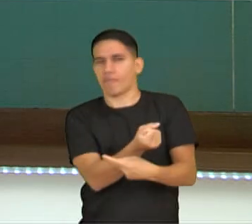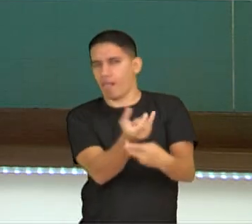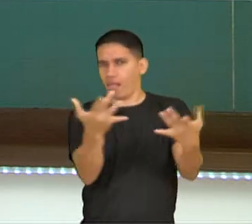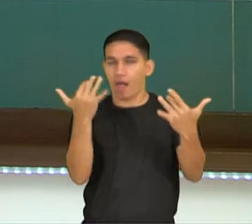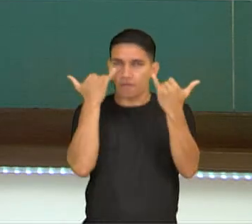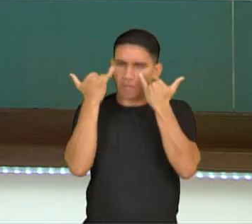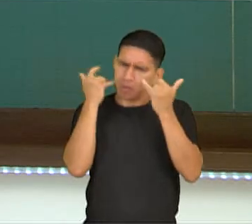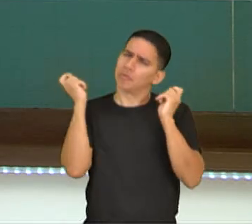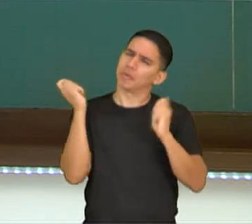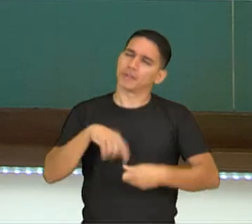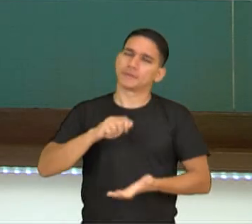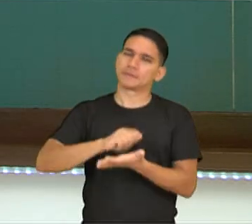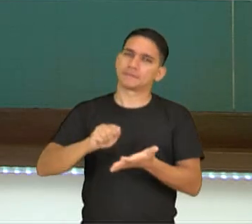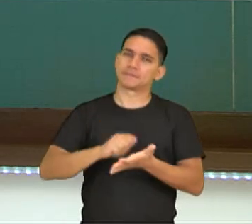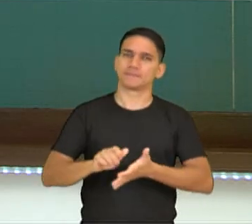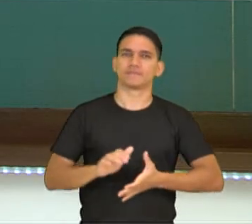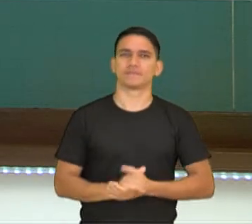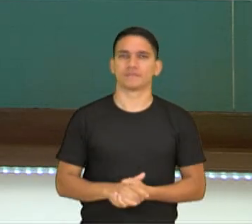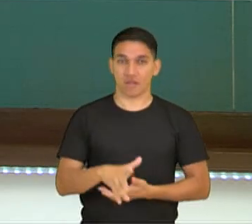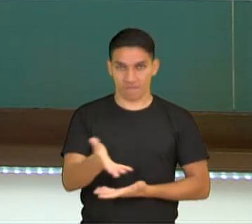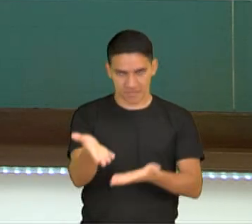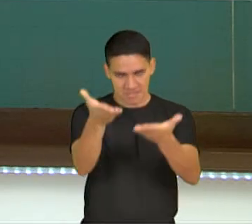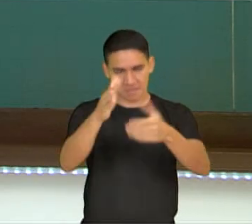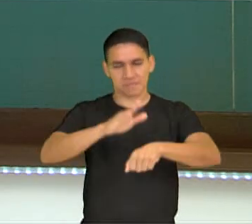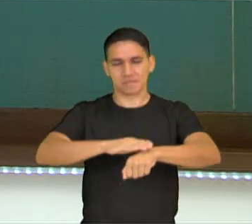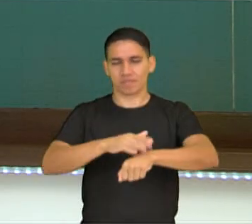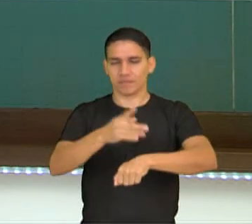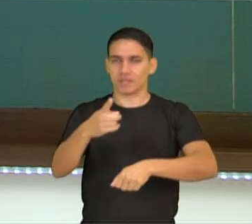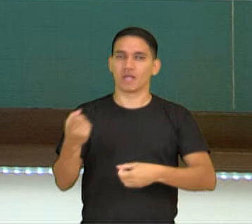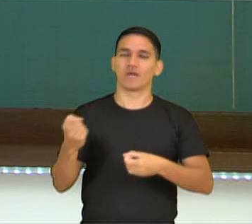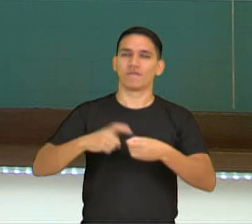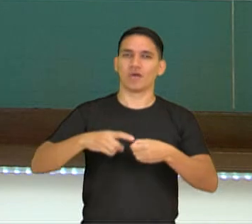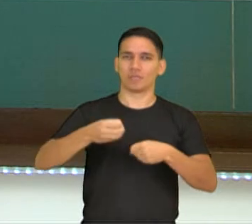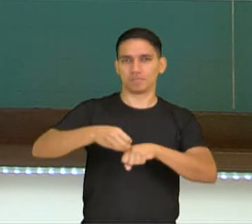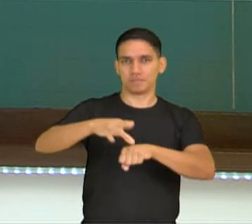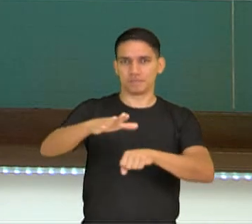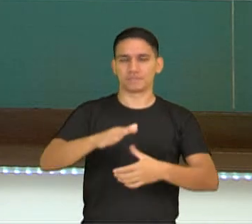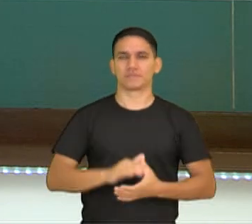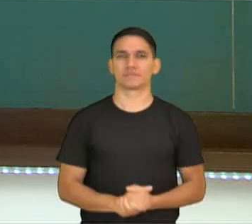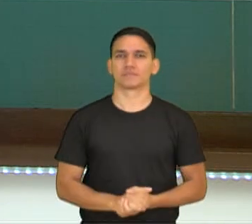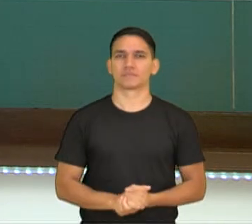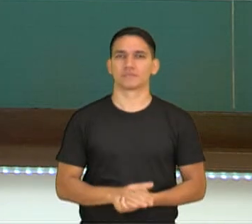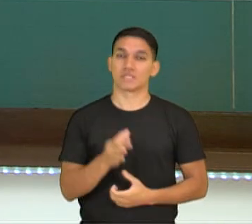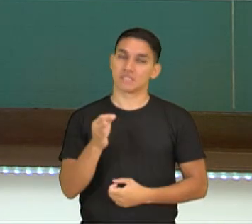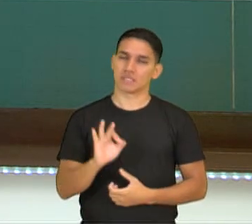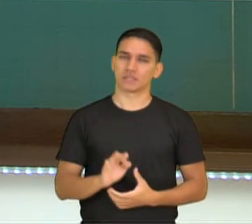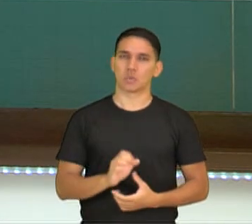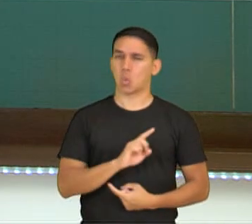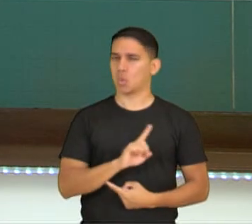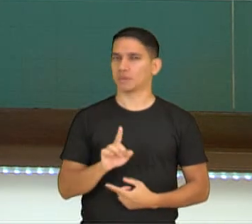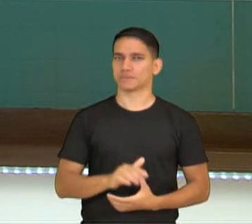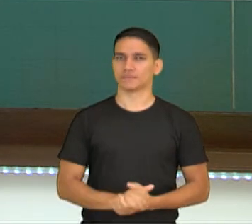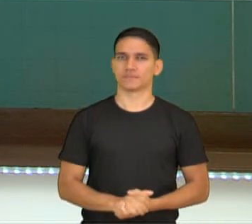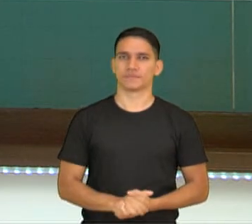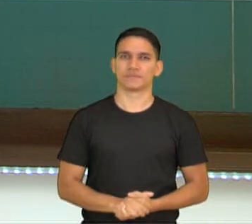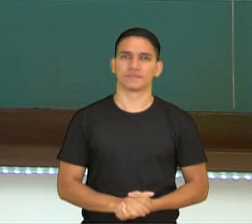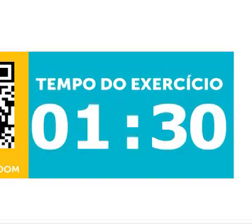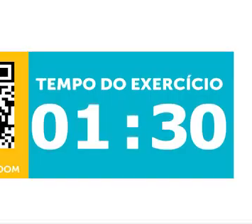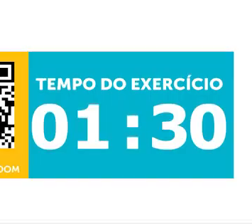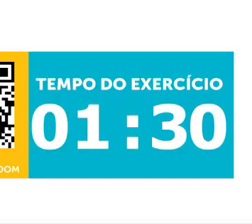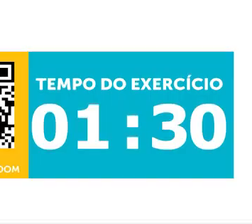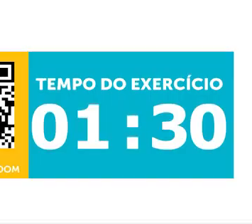informações, já dá para responder essa questão. Então, vai lá, faça a sua resposta, que daqui a pouco eu volto e te digo se ela está correta ou não está.